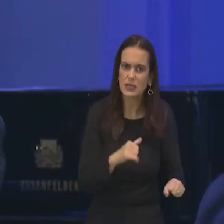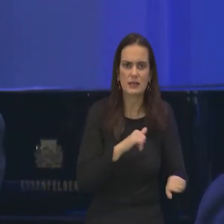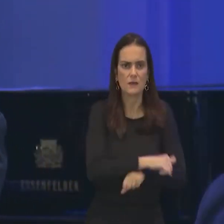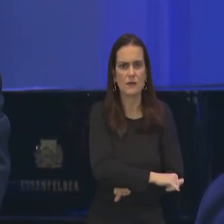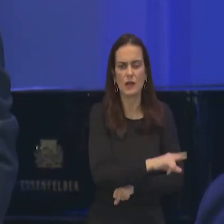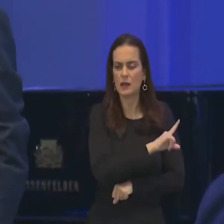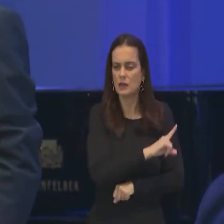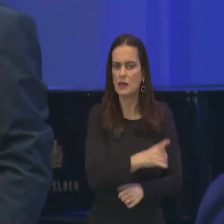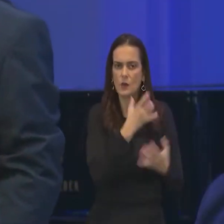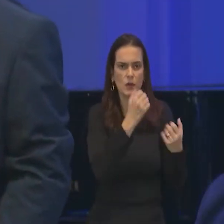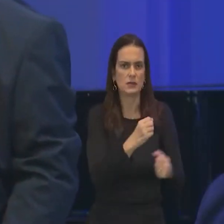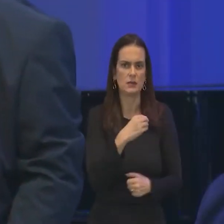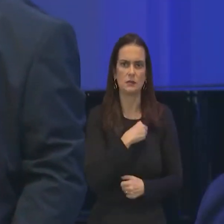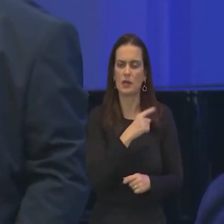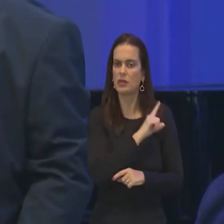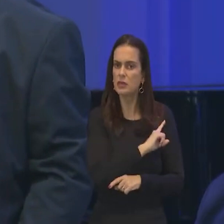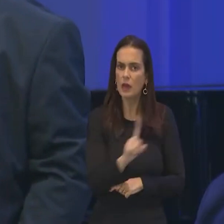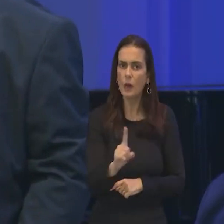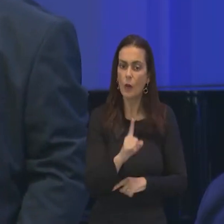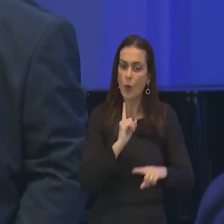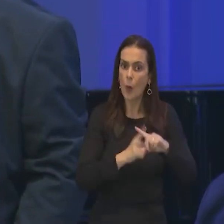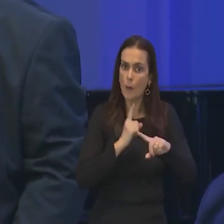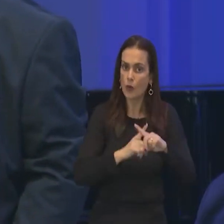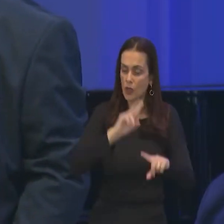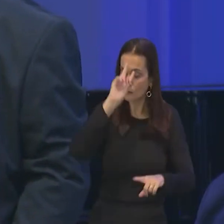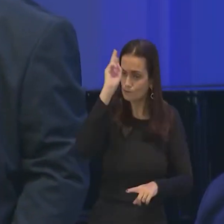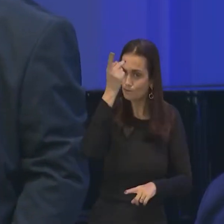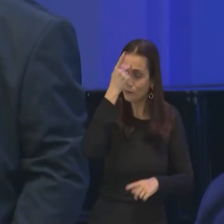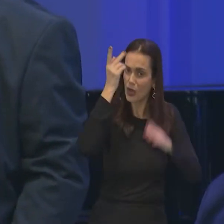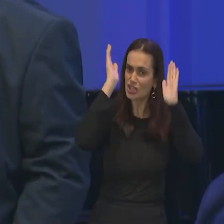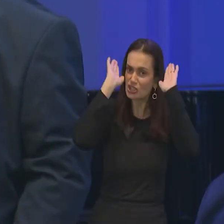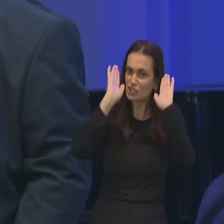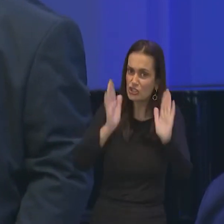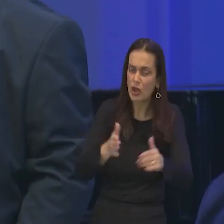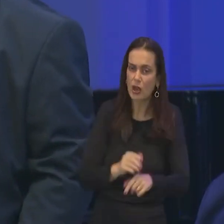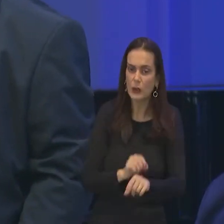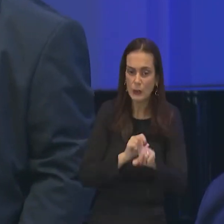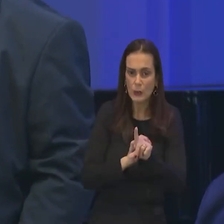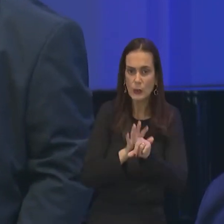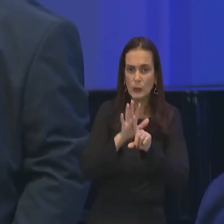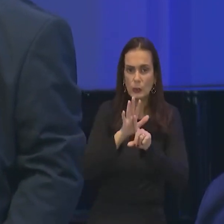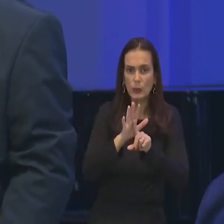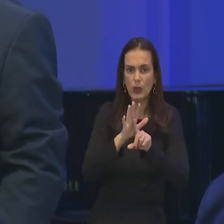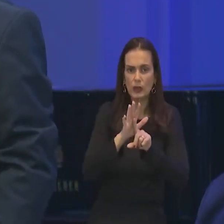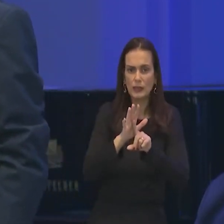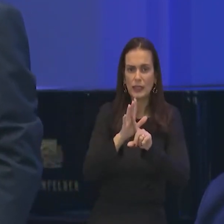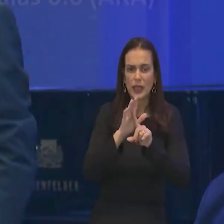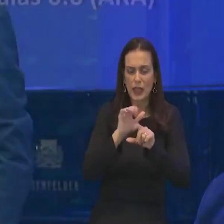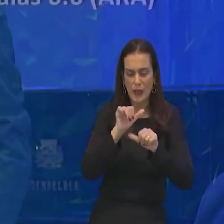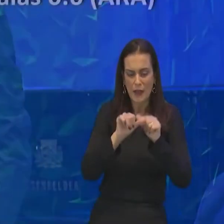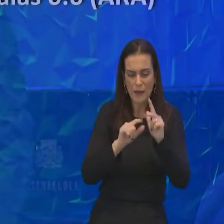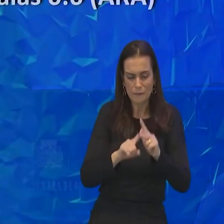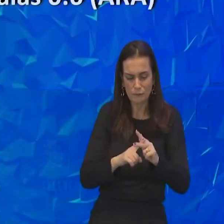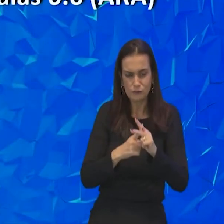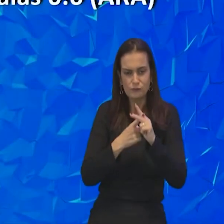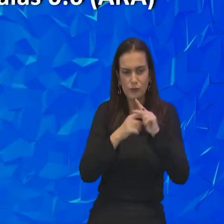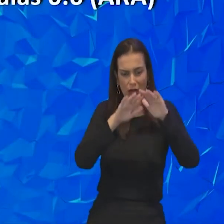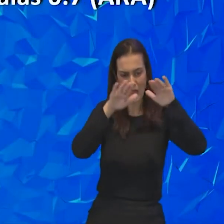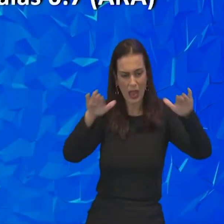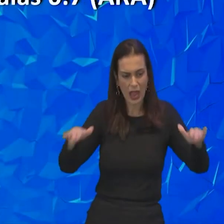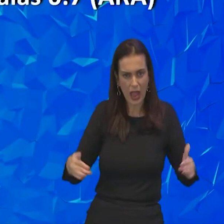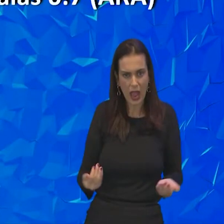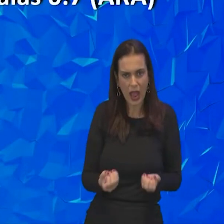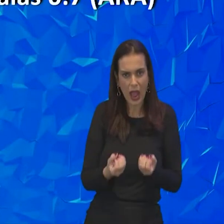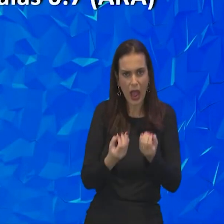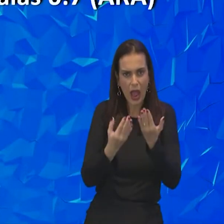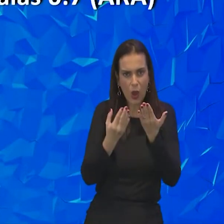quais forem. Então diz o verso 6 que um dos serafins voou para mim, trazendo na mão uma brasa viva, que tirara do altar com uma tenaz, com a